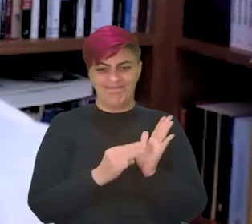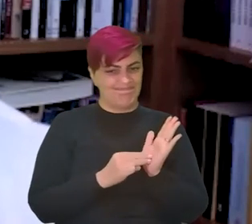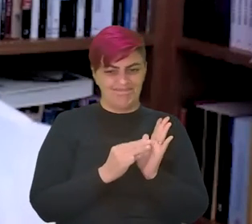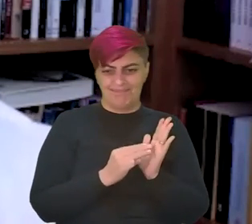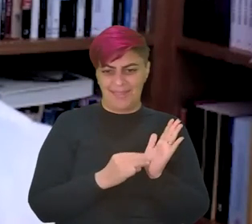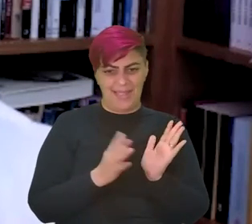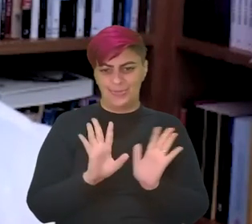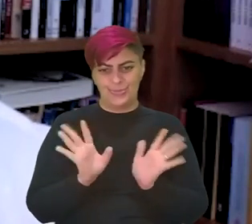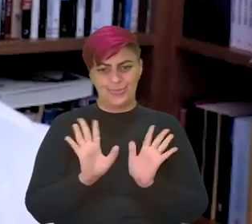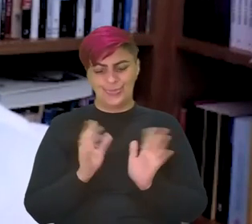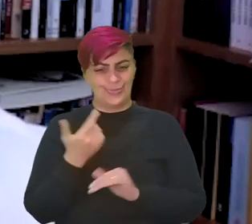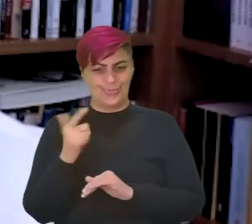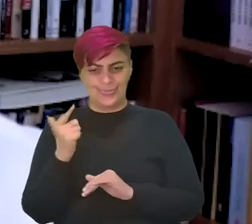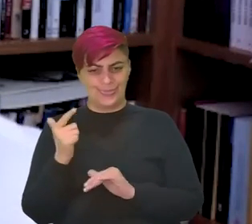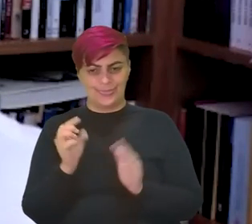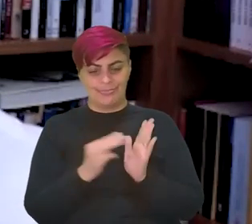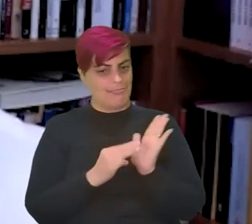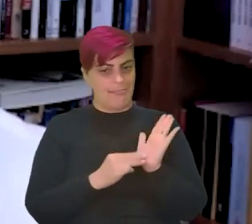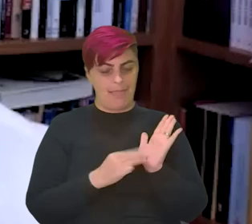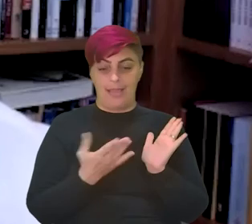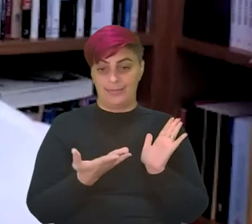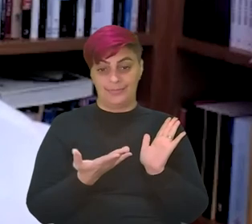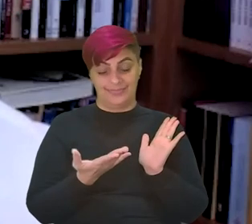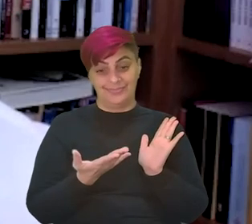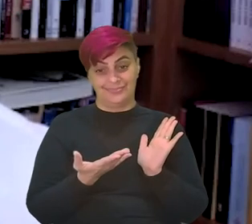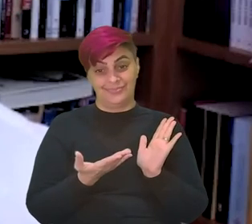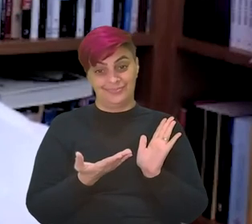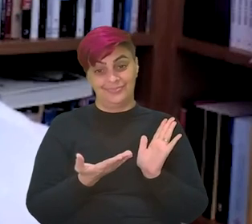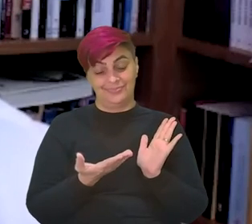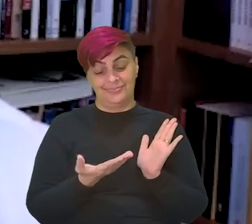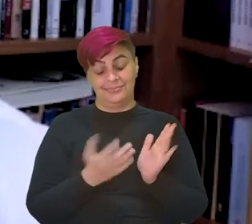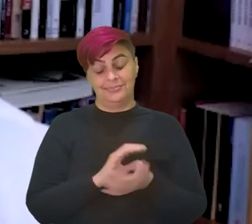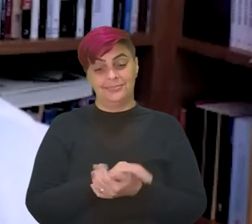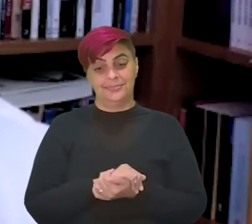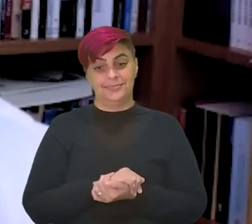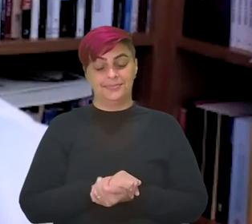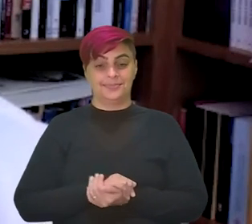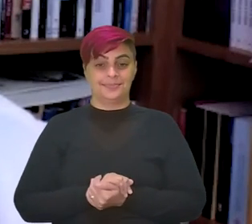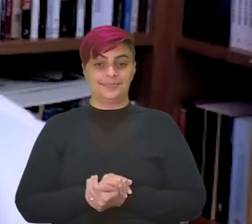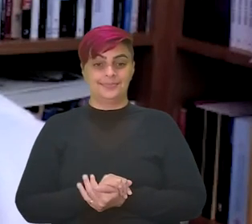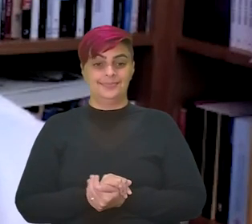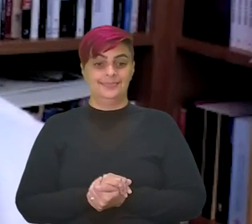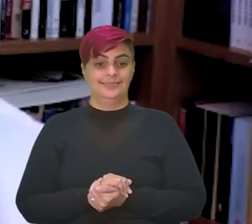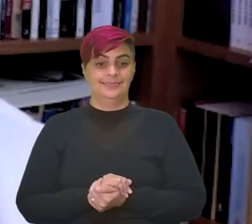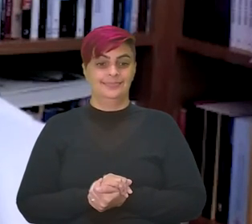de um método, né? Não existe método, né? Nesse sentido